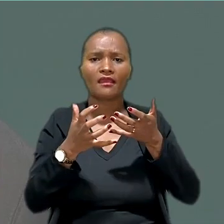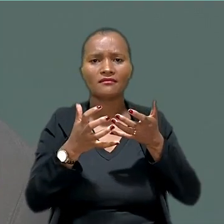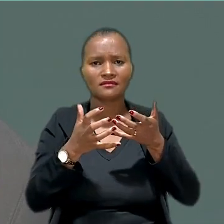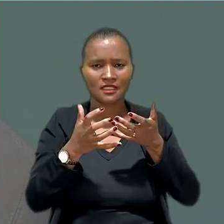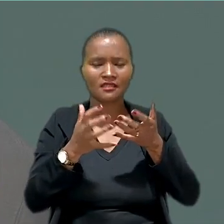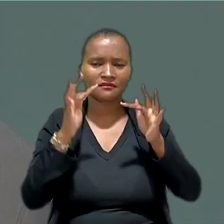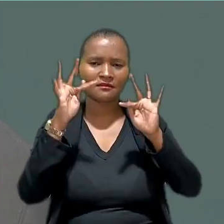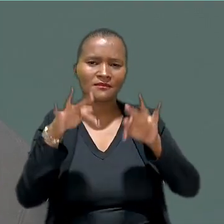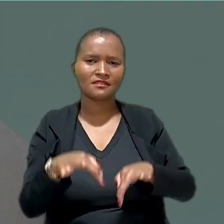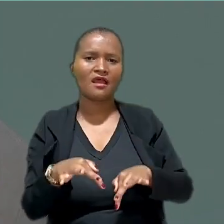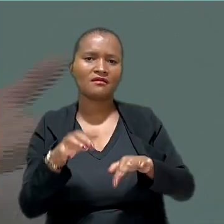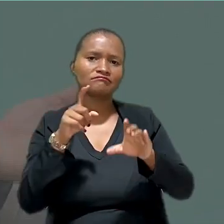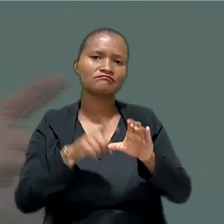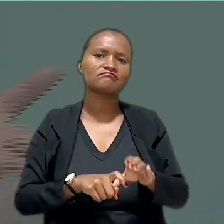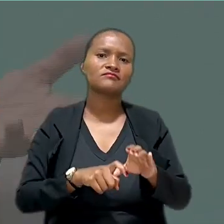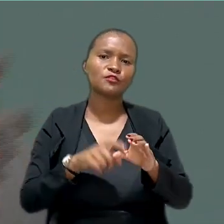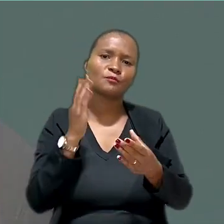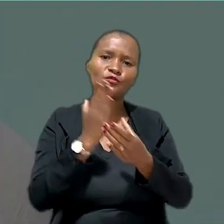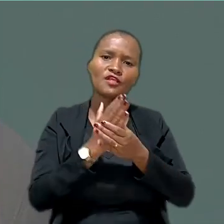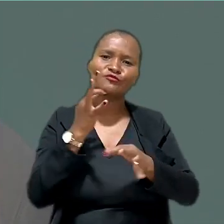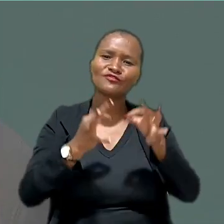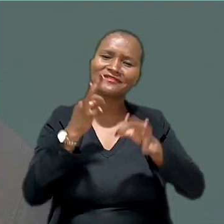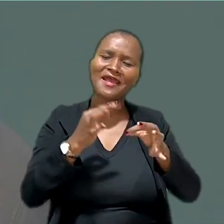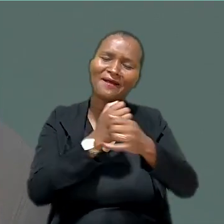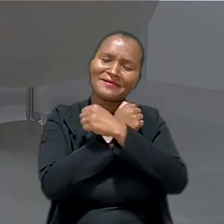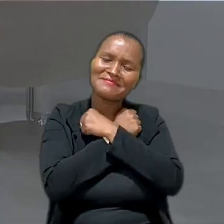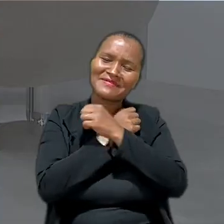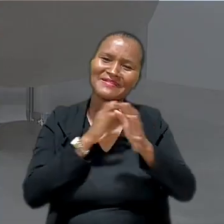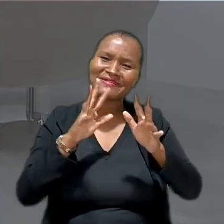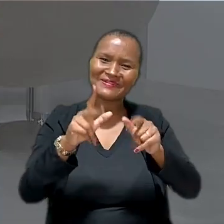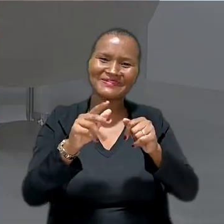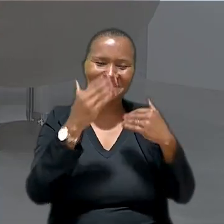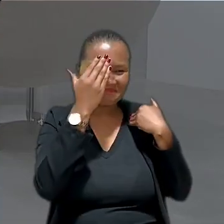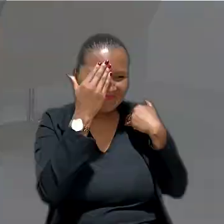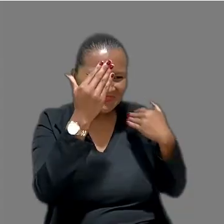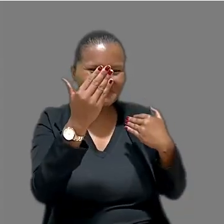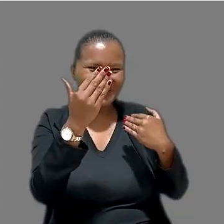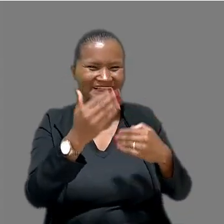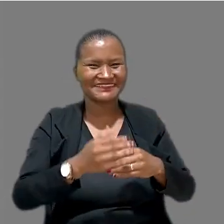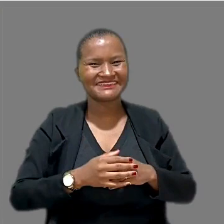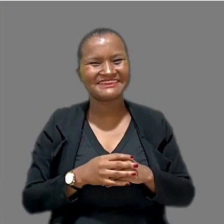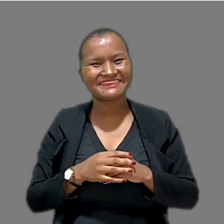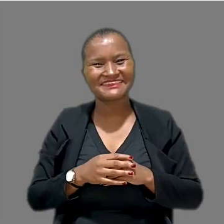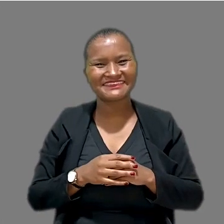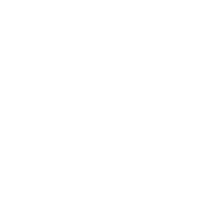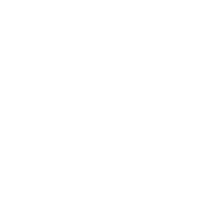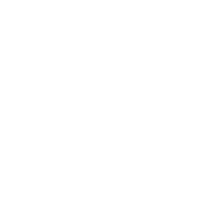terminar sua pendência de um processo judicial. Um abraço a todos. Muito obrigado, ministro.